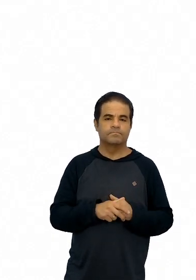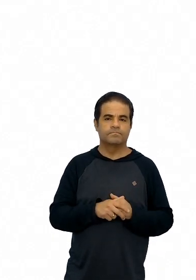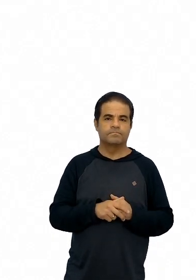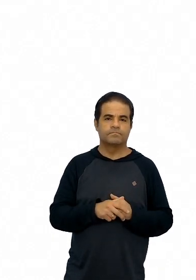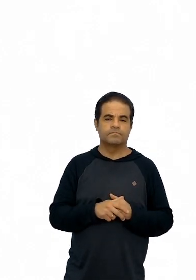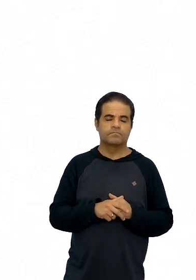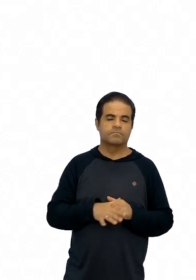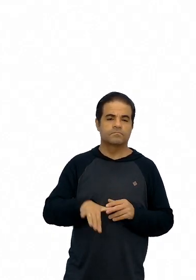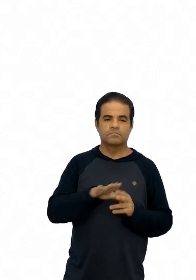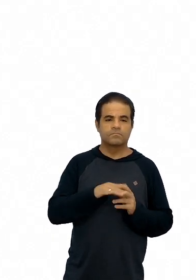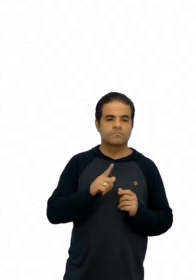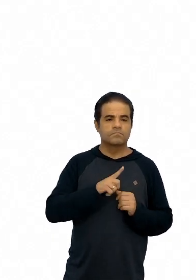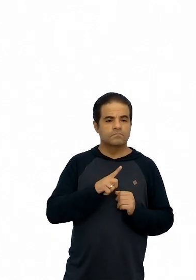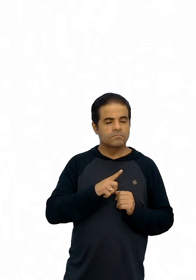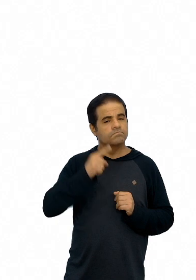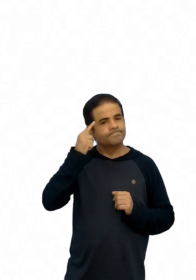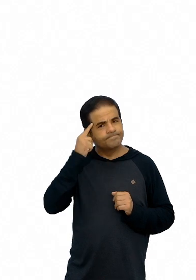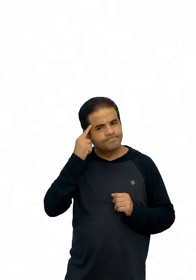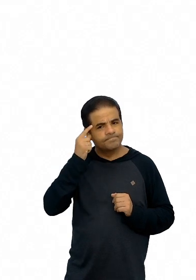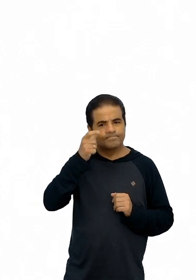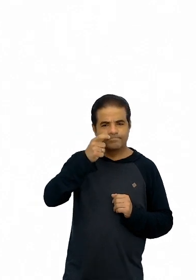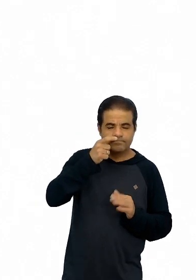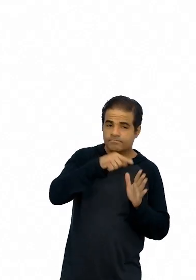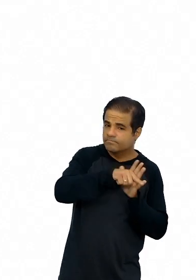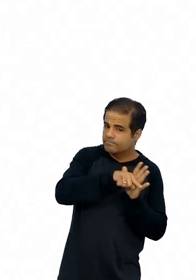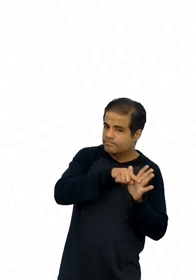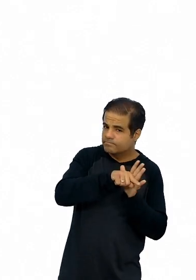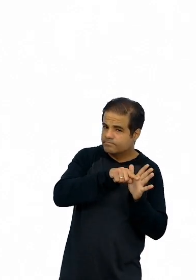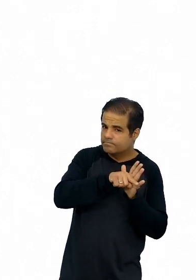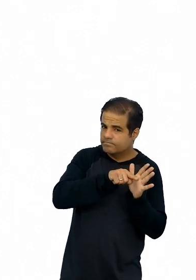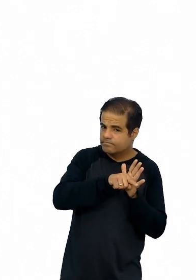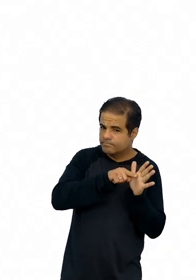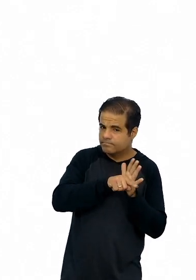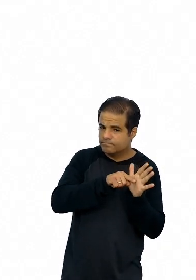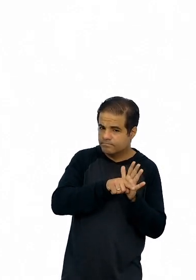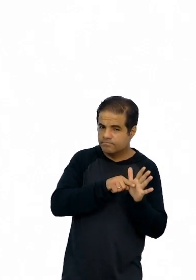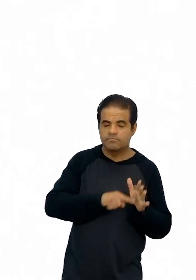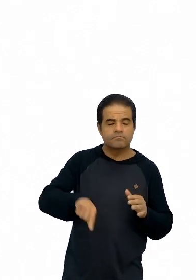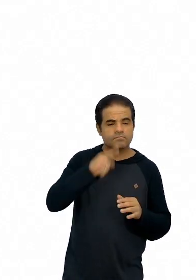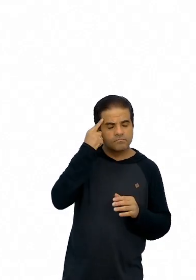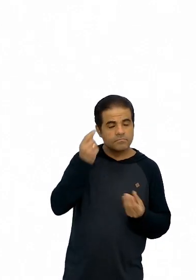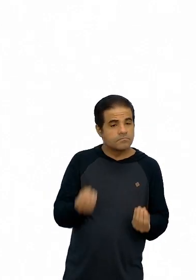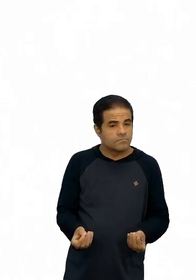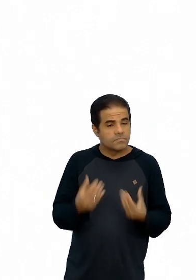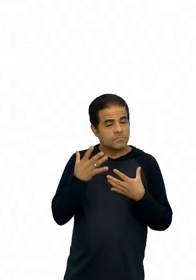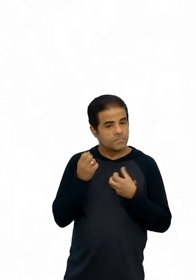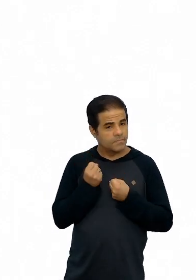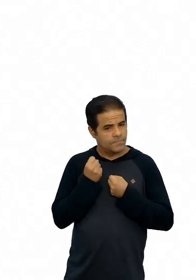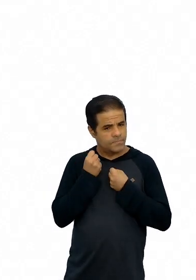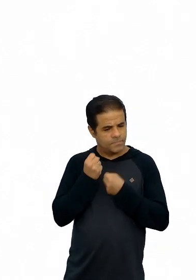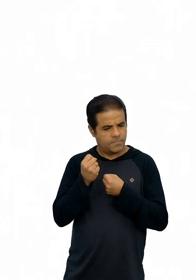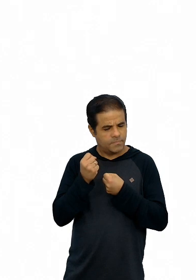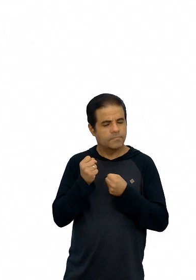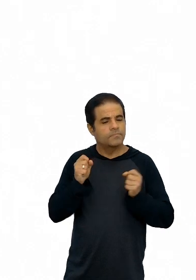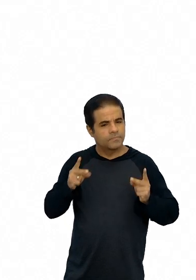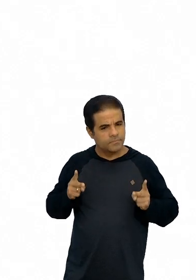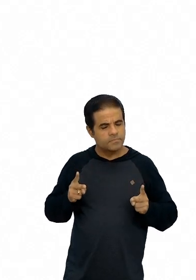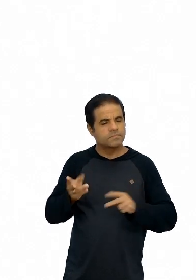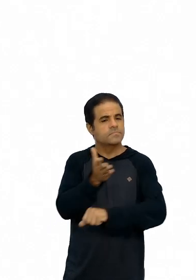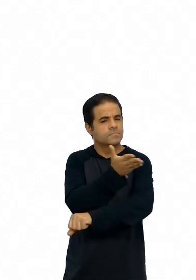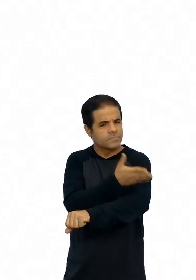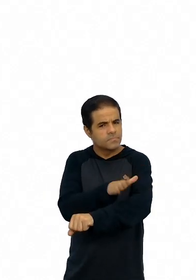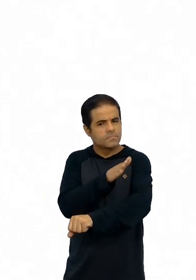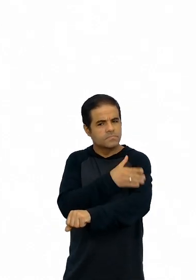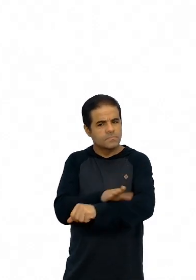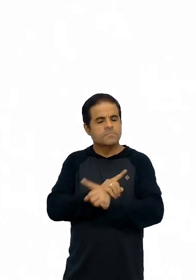para pensar sobre isso, né, e para analisar desses momentos, eu acho que isso que nos fortalece, né, para continuar exercendo a